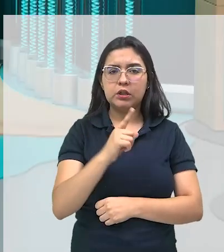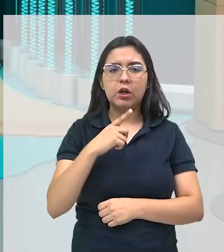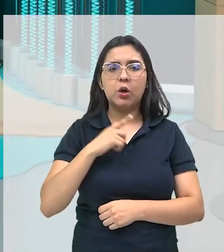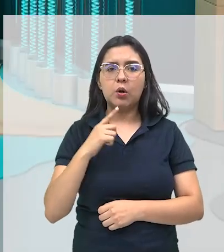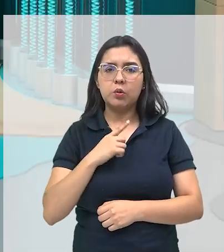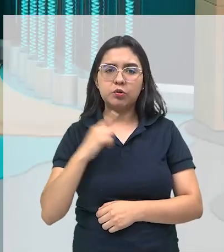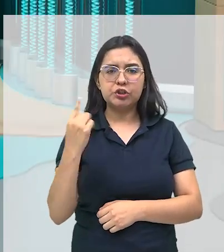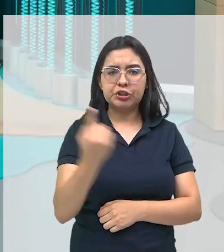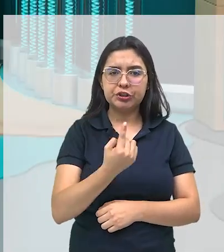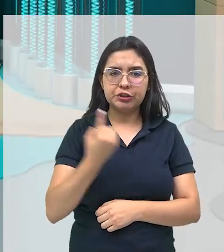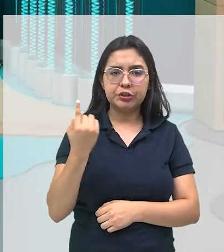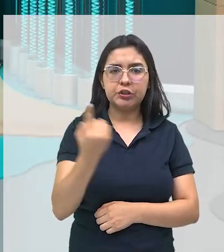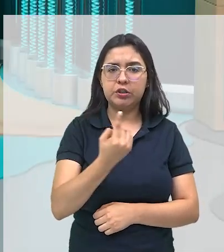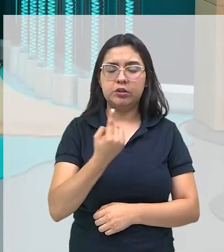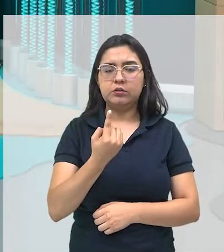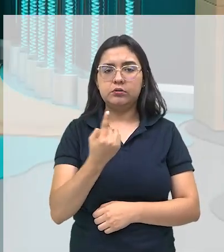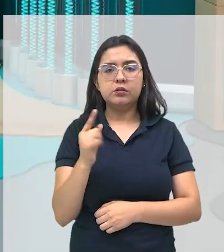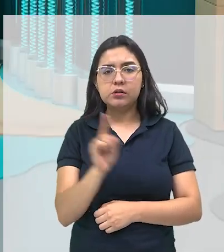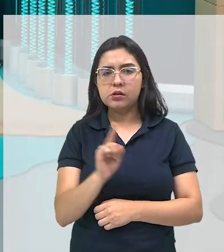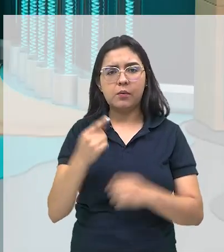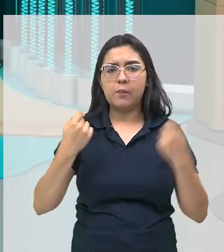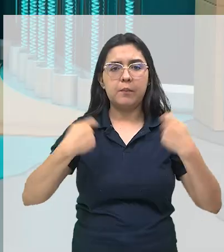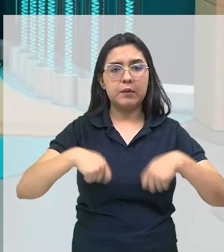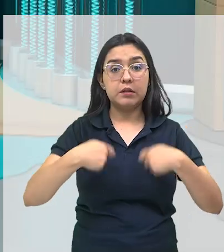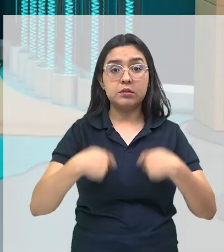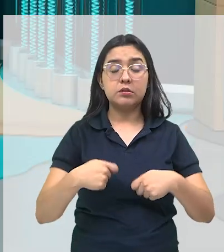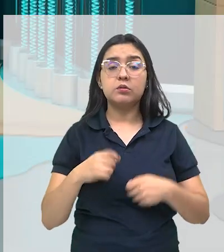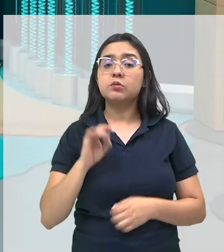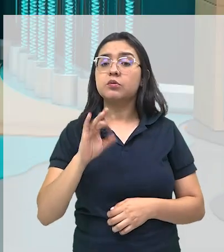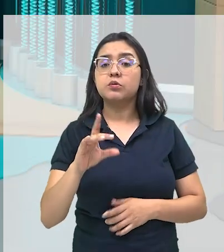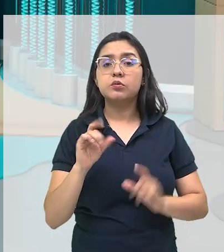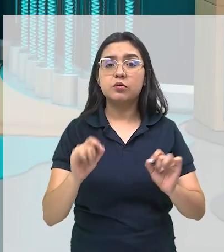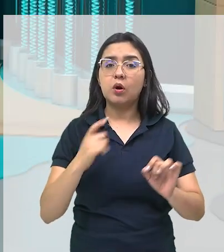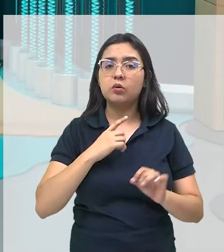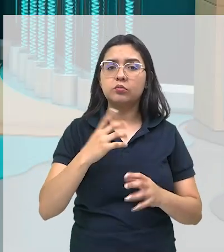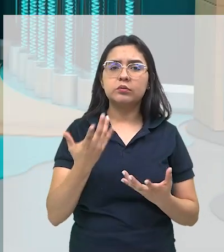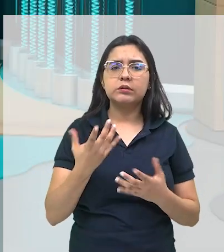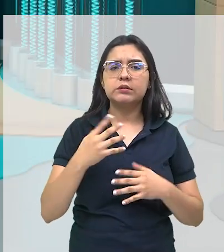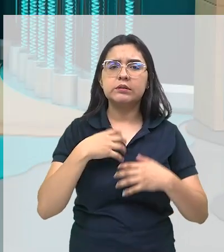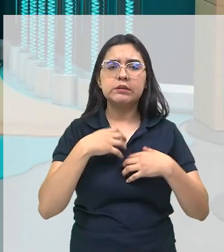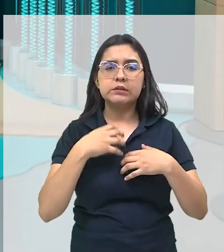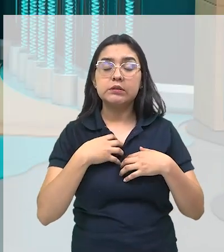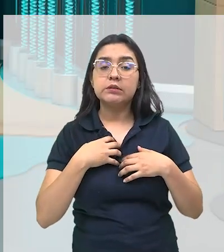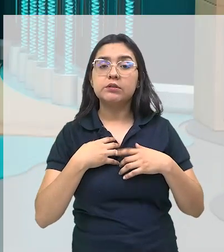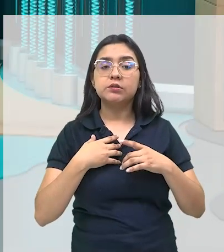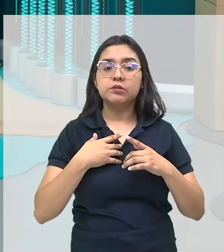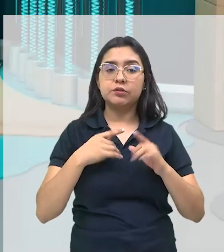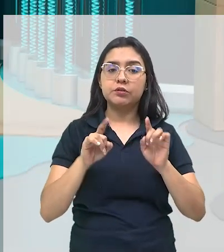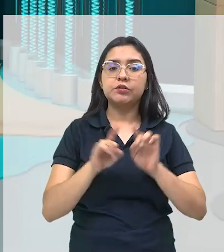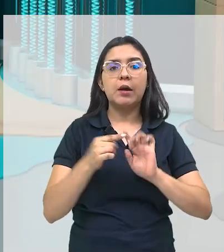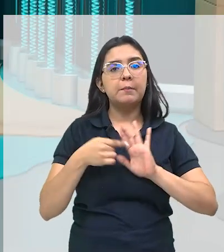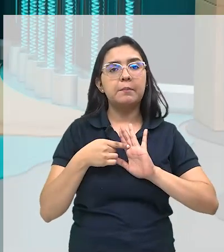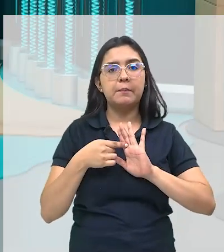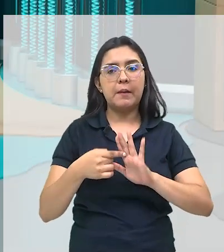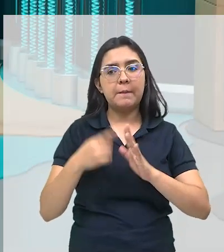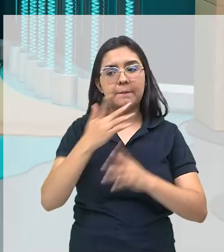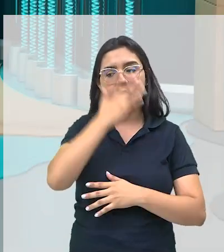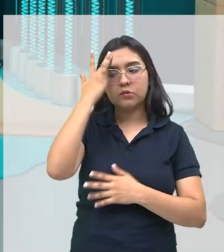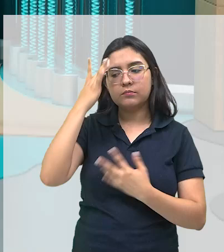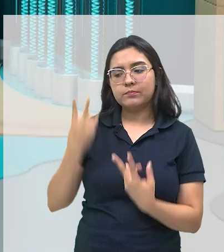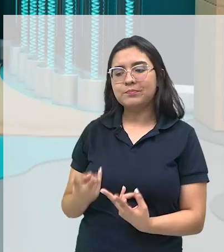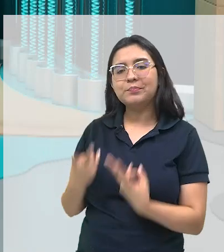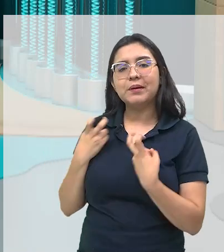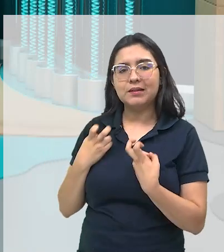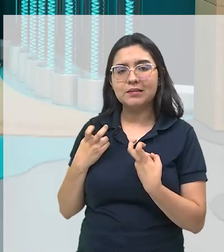giros, pegue no braço dela e gire ela, não é necessário. Às vezes, os simples gestos já faz com que a